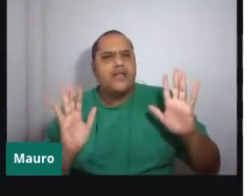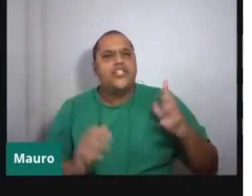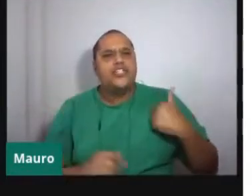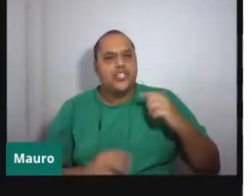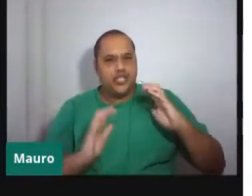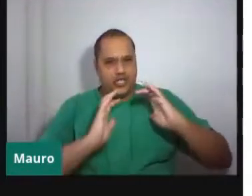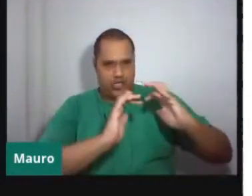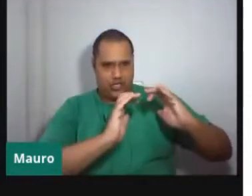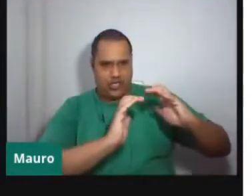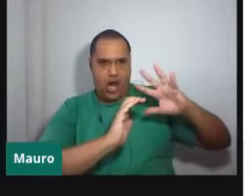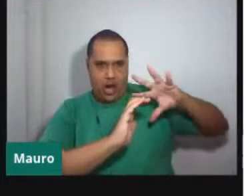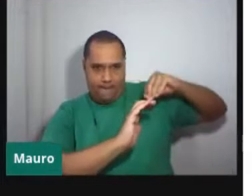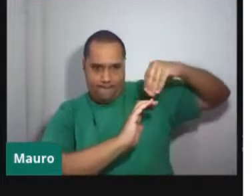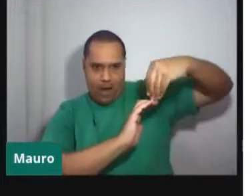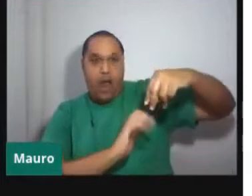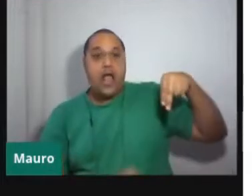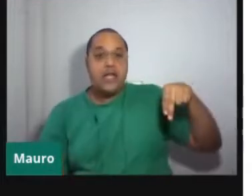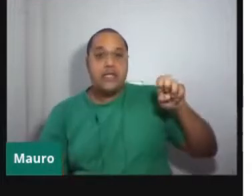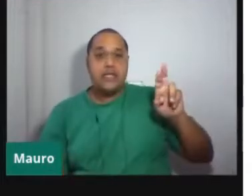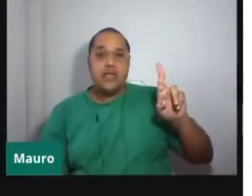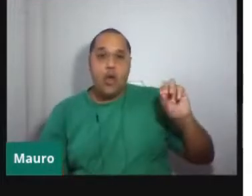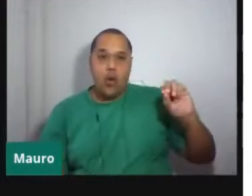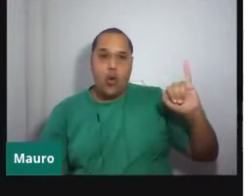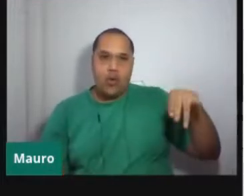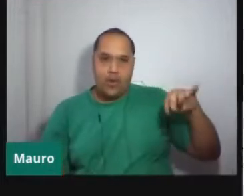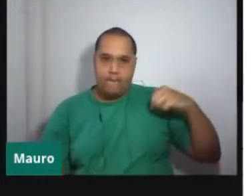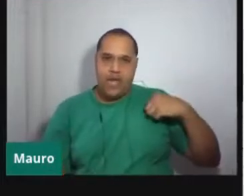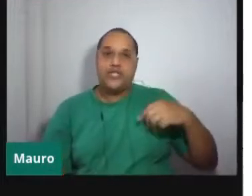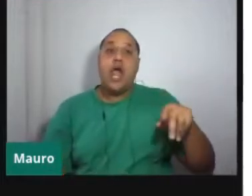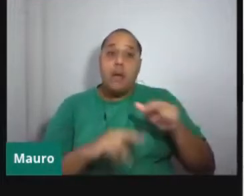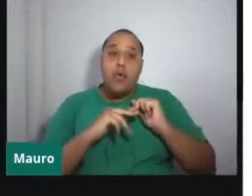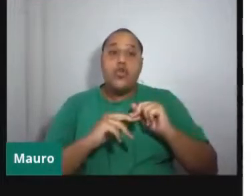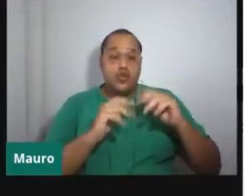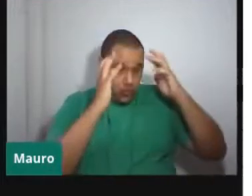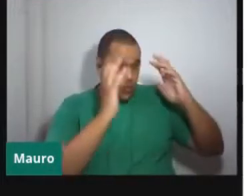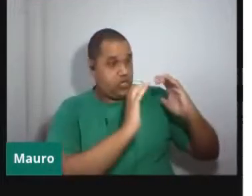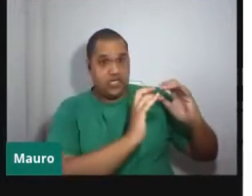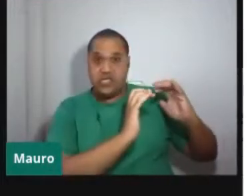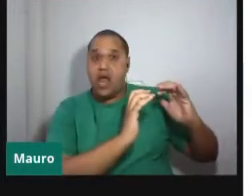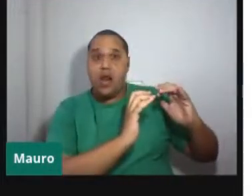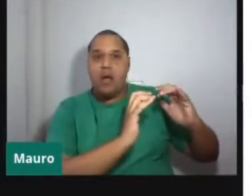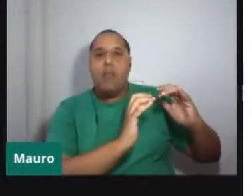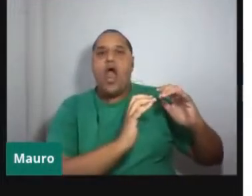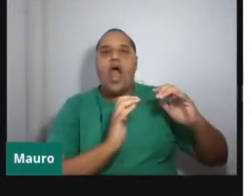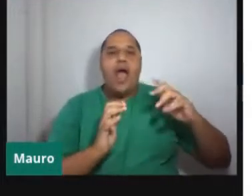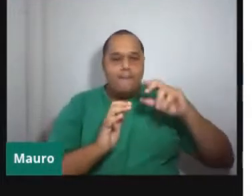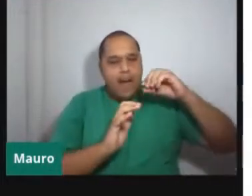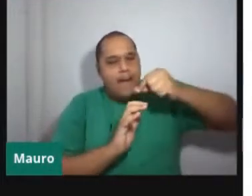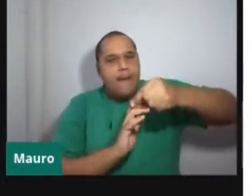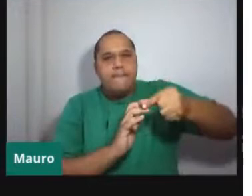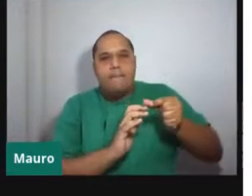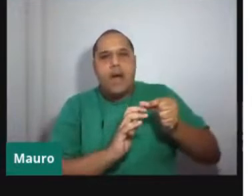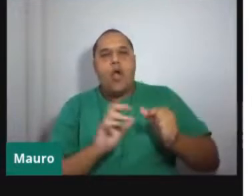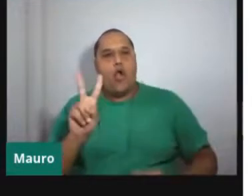neuroimagem? Então, em geral, quando a gente trabalha com neuroimagem, o cérebro é dividido em voxels, que é como se fossem pixels, mas com